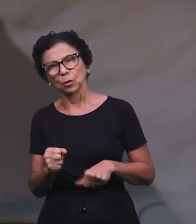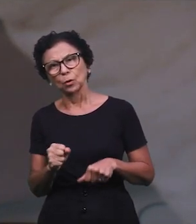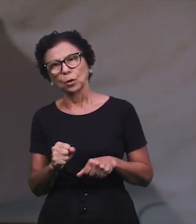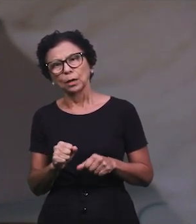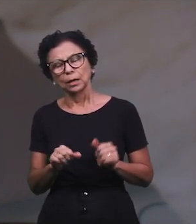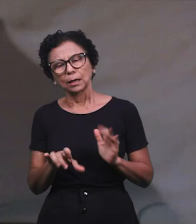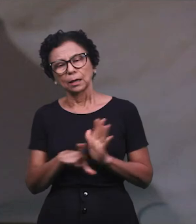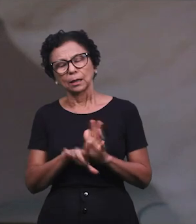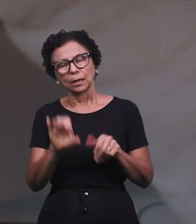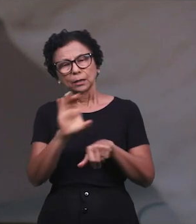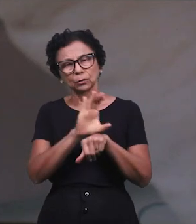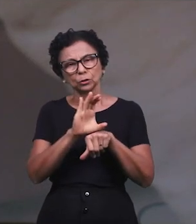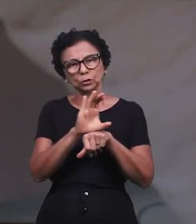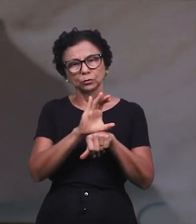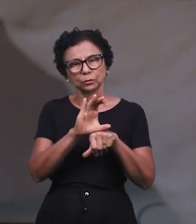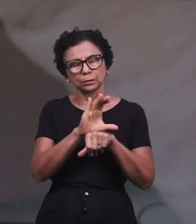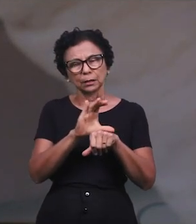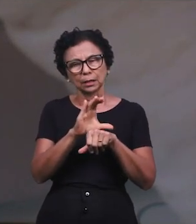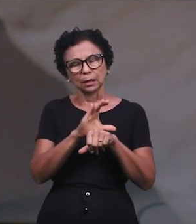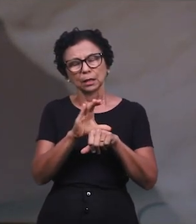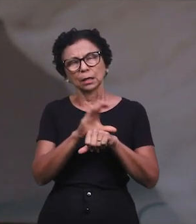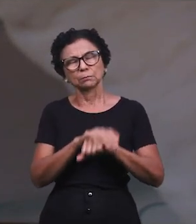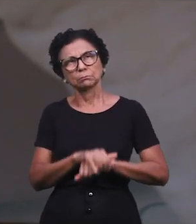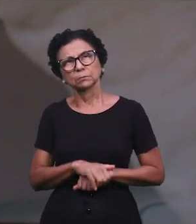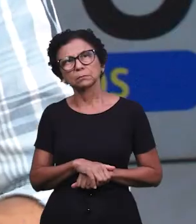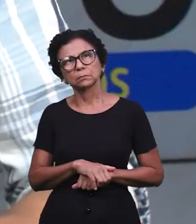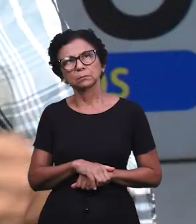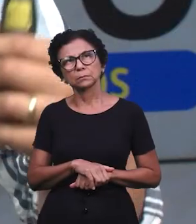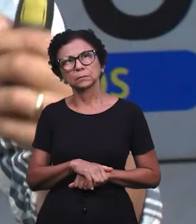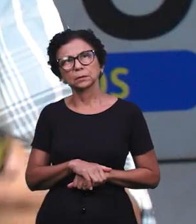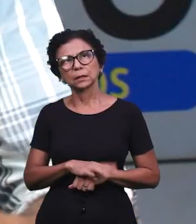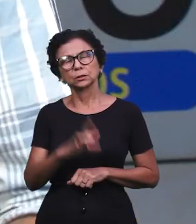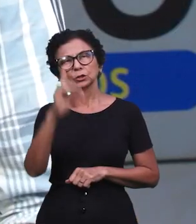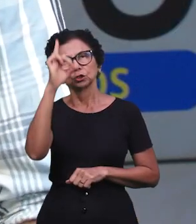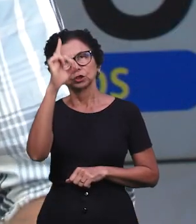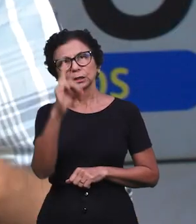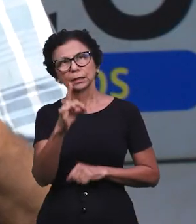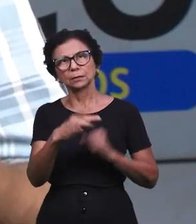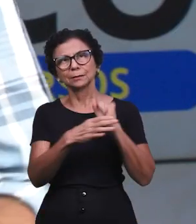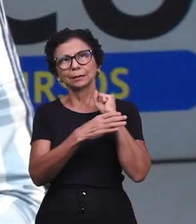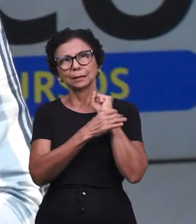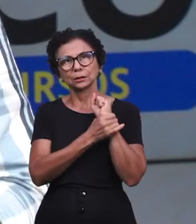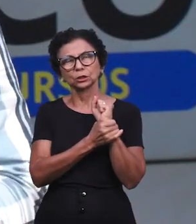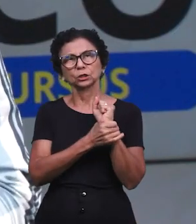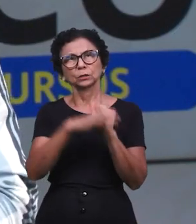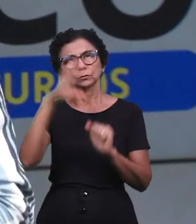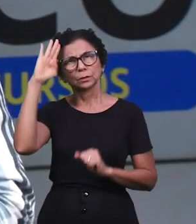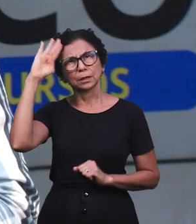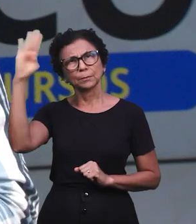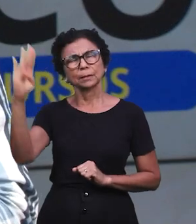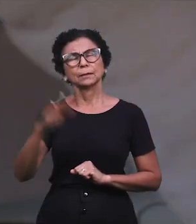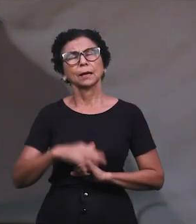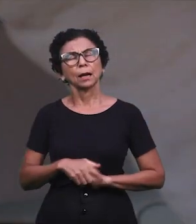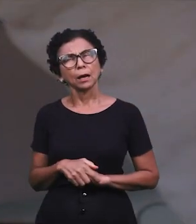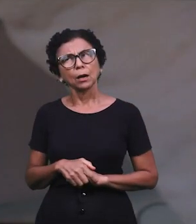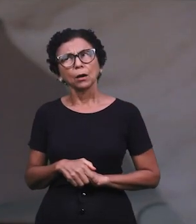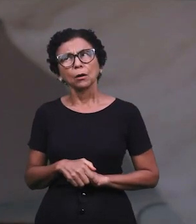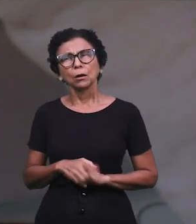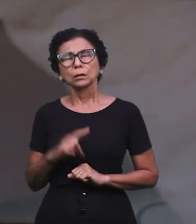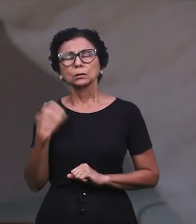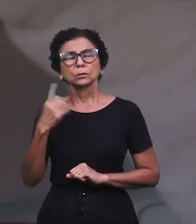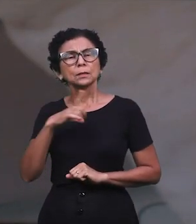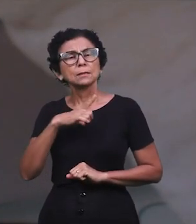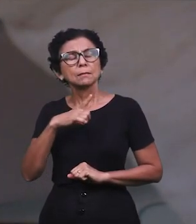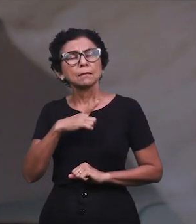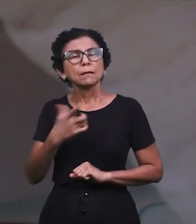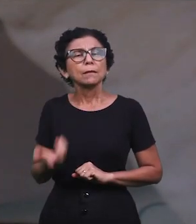tem um tema chamado Direitos e Garantias Fundamentais. Ah, quais são os direitos e garantias fundamentais que a gente tem, que